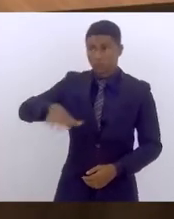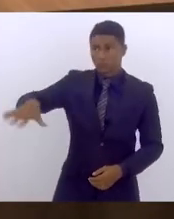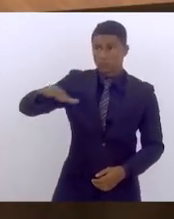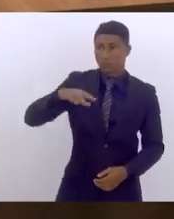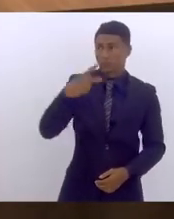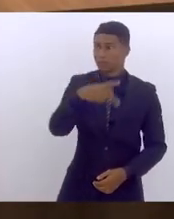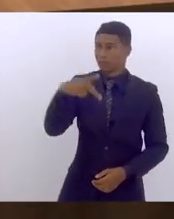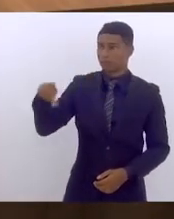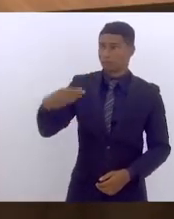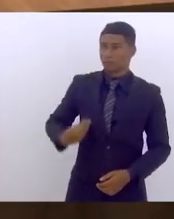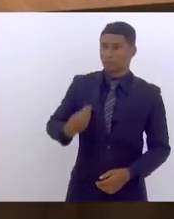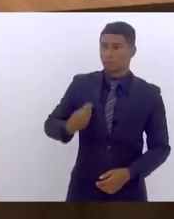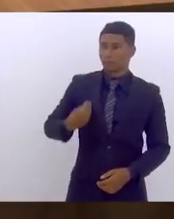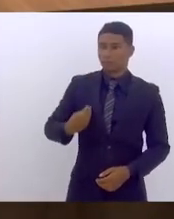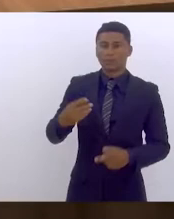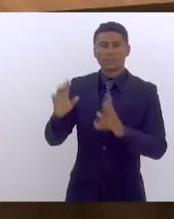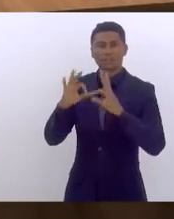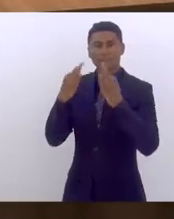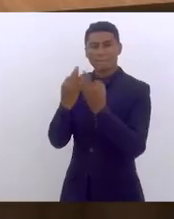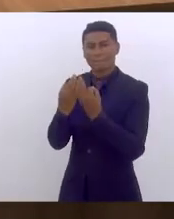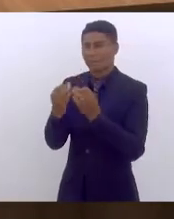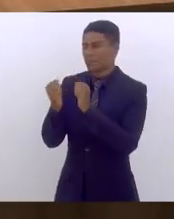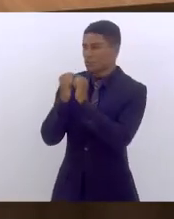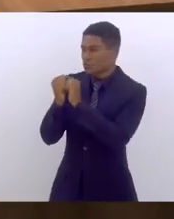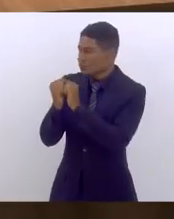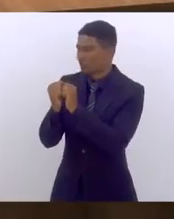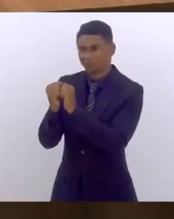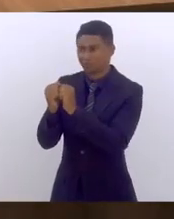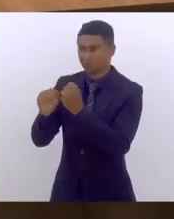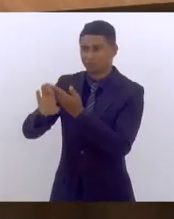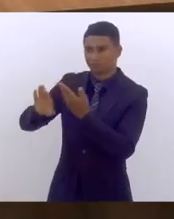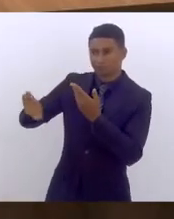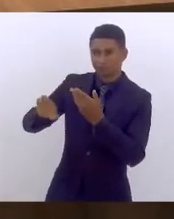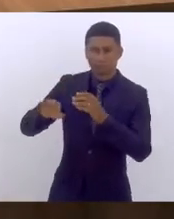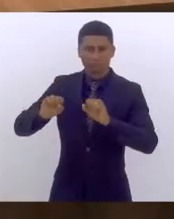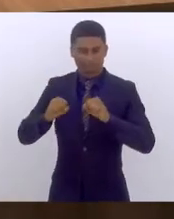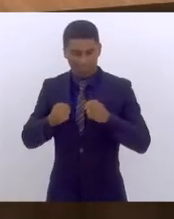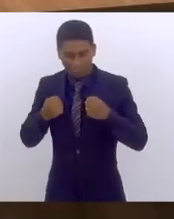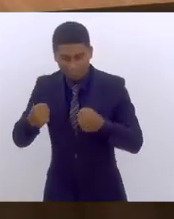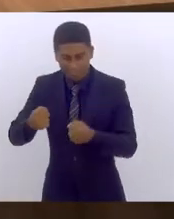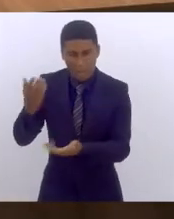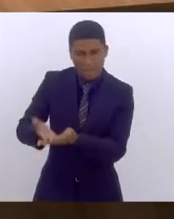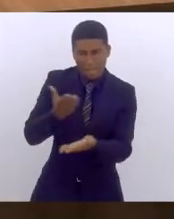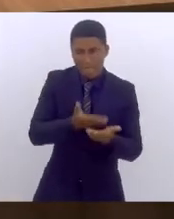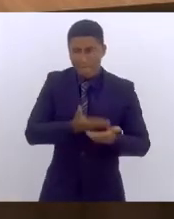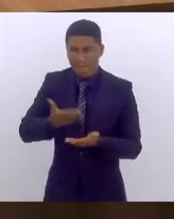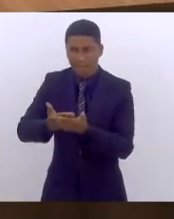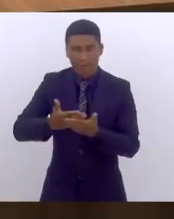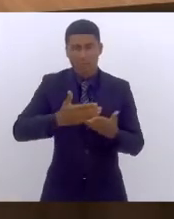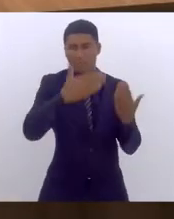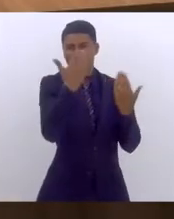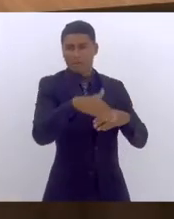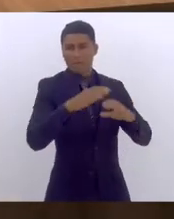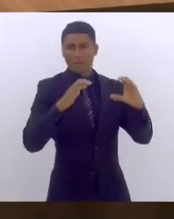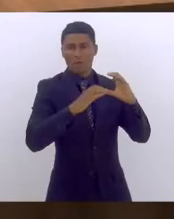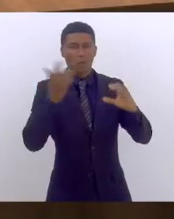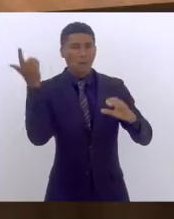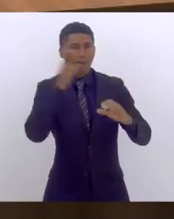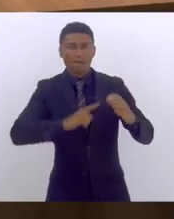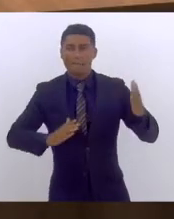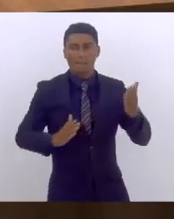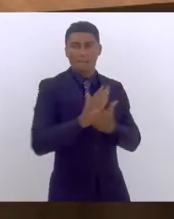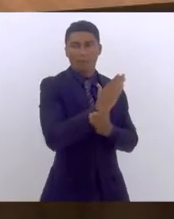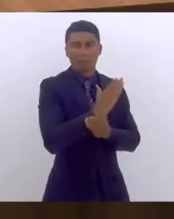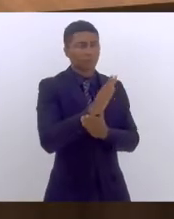que abriram mão do tempo com a sua família, que se dedicaram, que meritoriamente foram aprovados num concurso público e